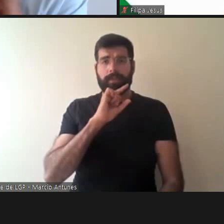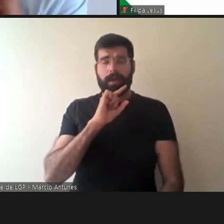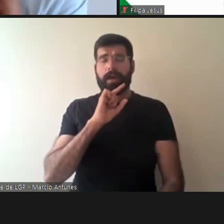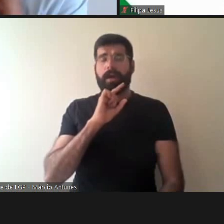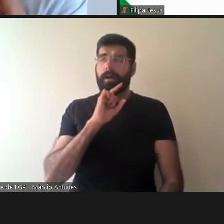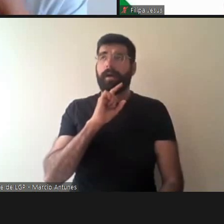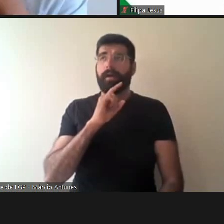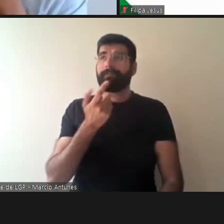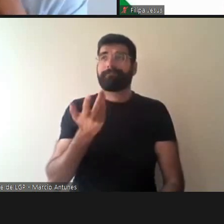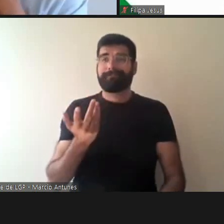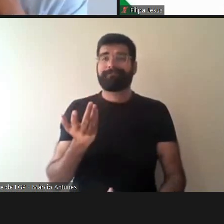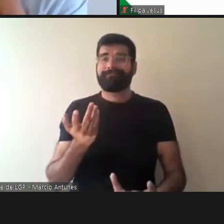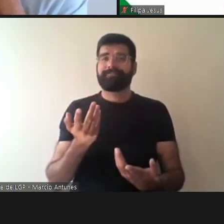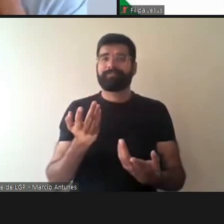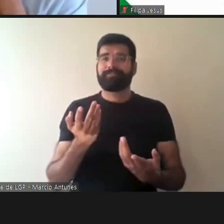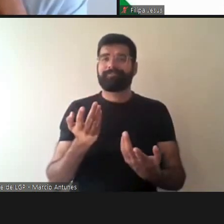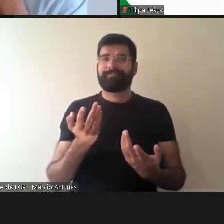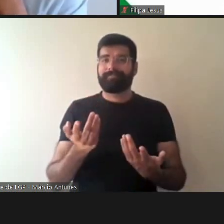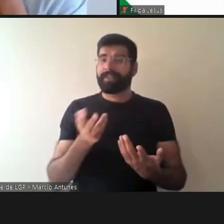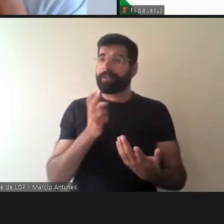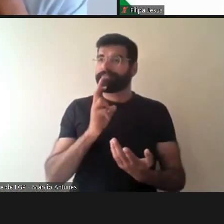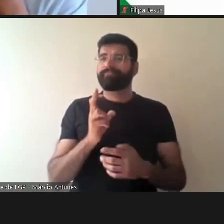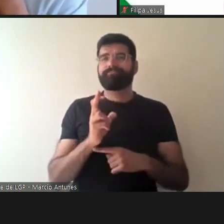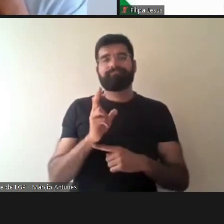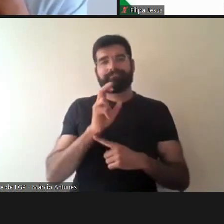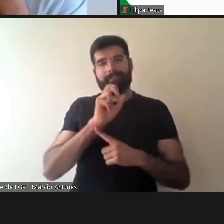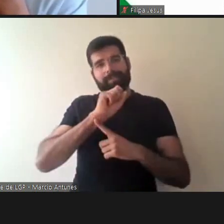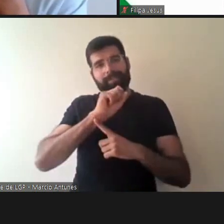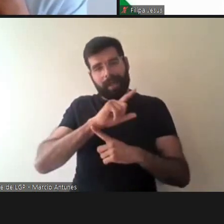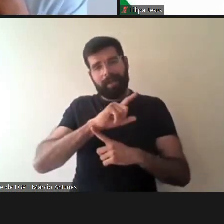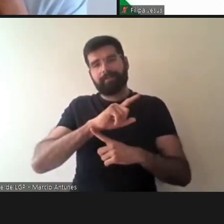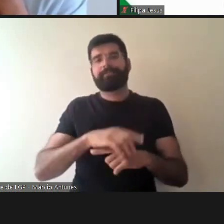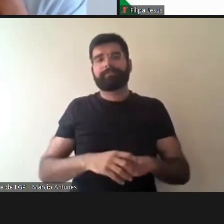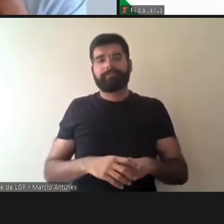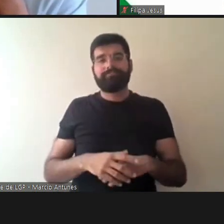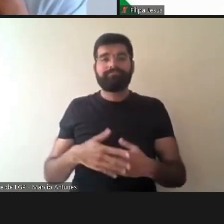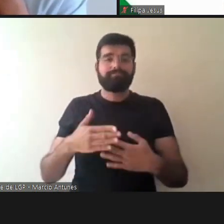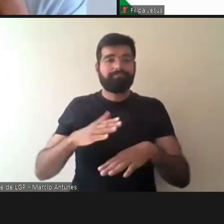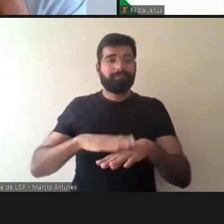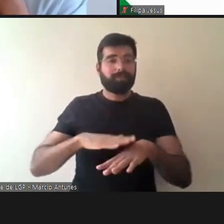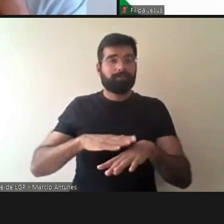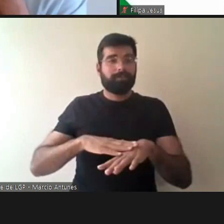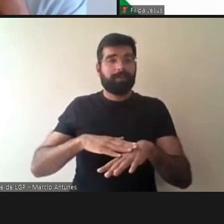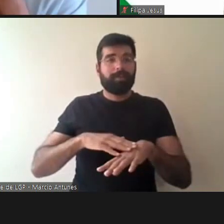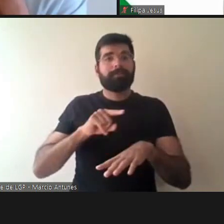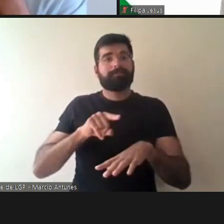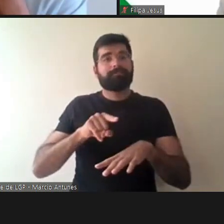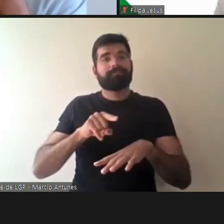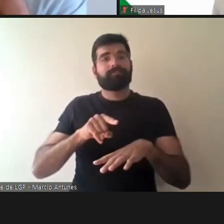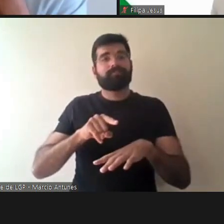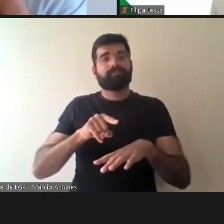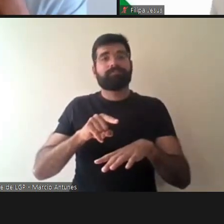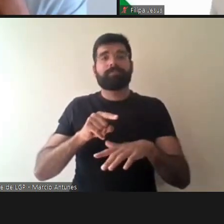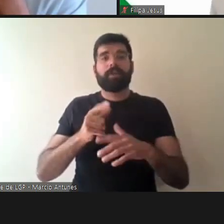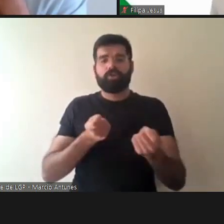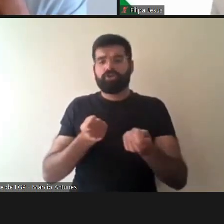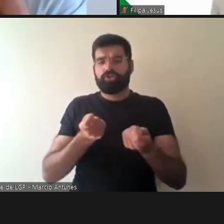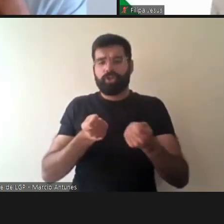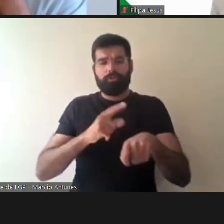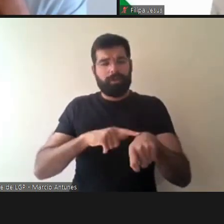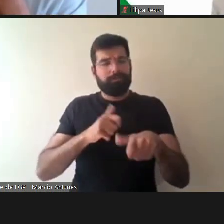de dar aqui uma resposta que, por uma questão também aqui de boa gestão do tempo, não